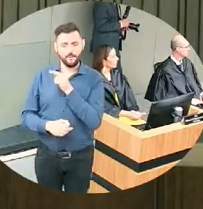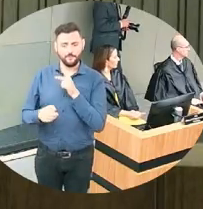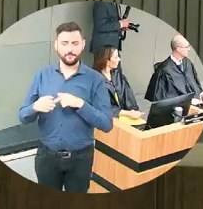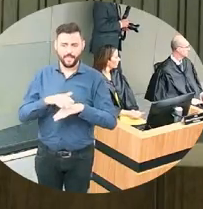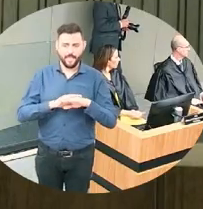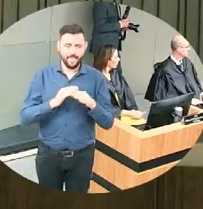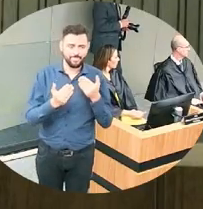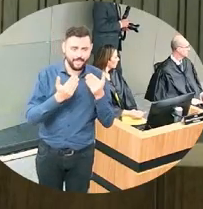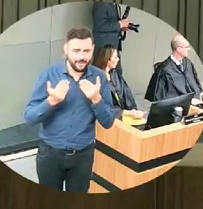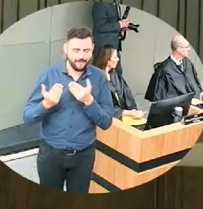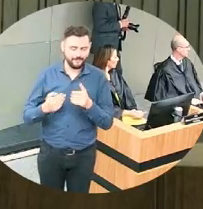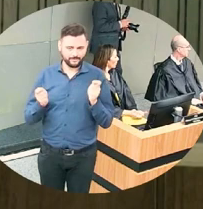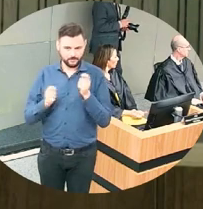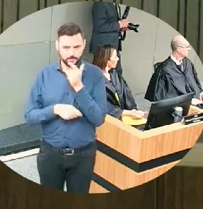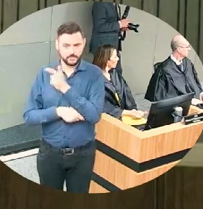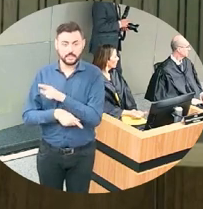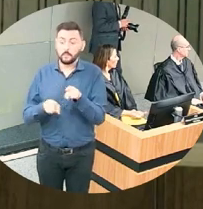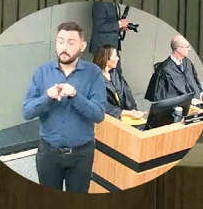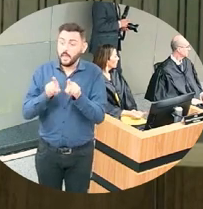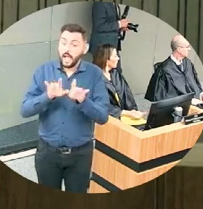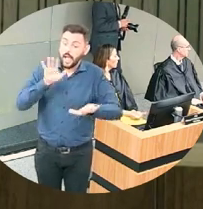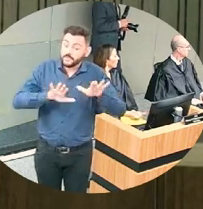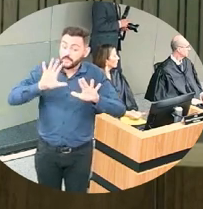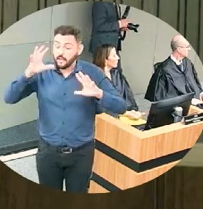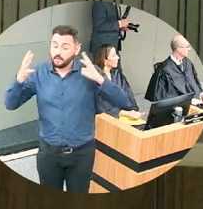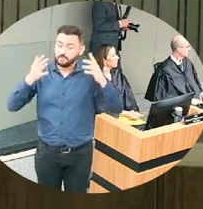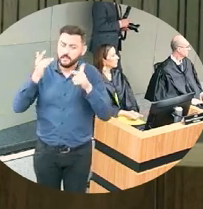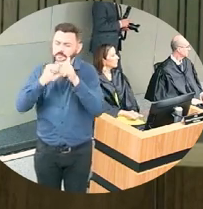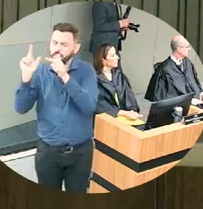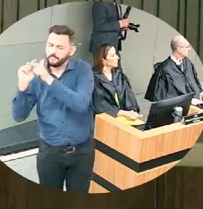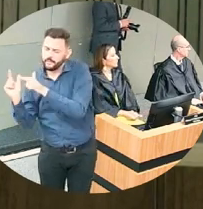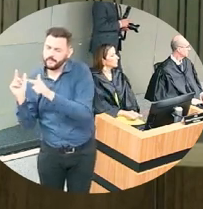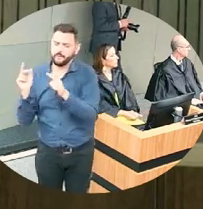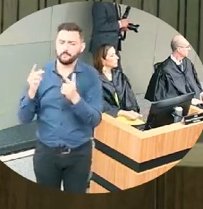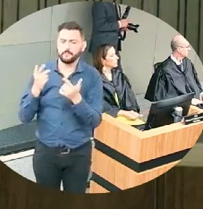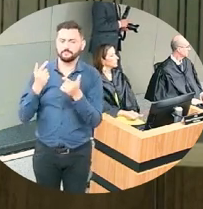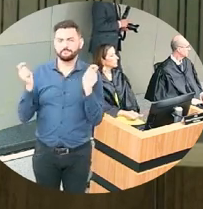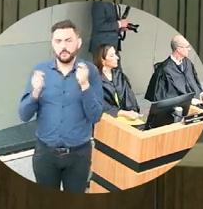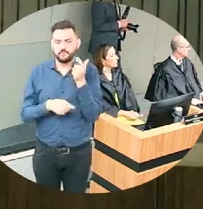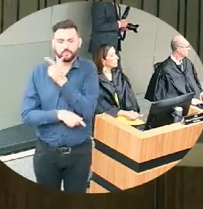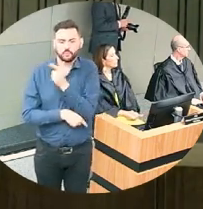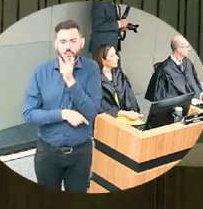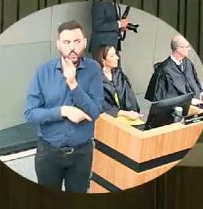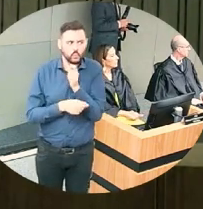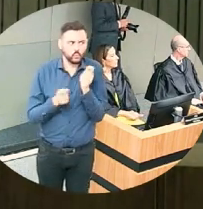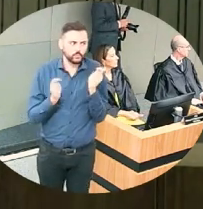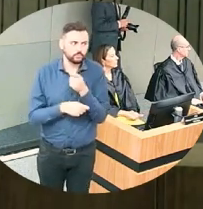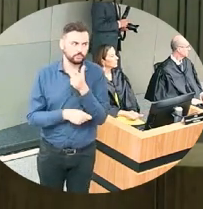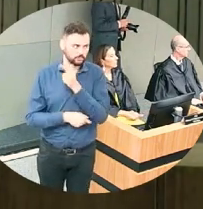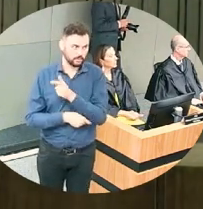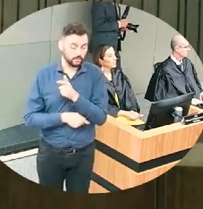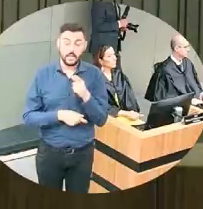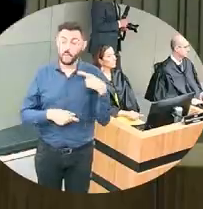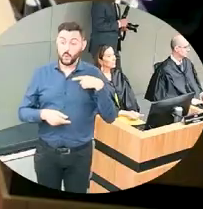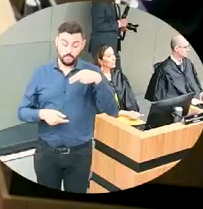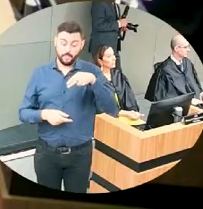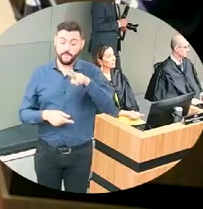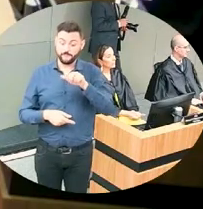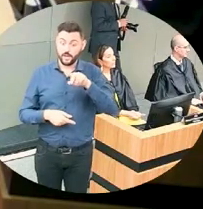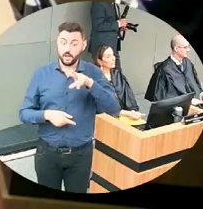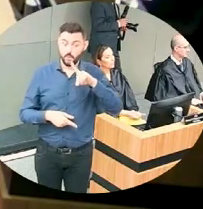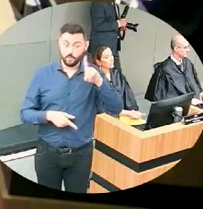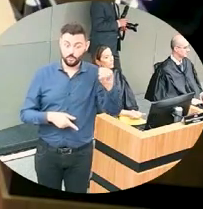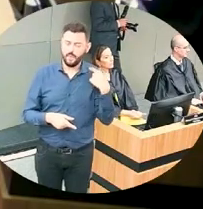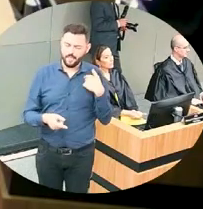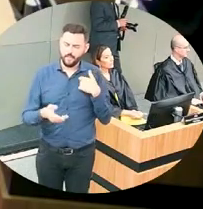obtendo colaboração para solução de eventuais problemas e impasses Desembargador Nivaldo conversa mas ele fala alto